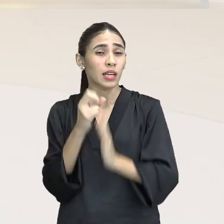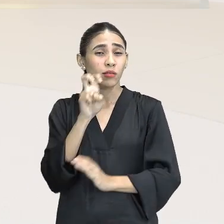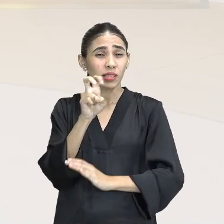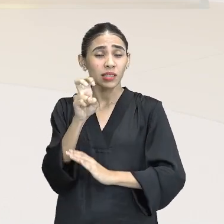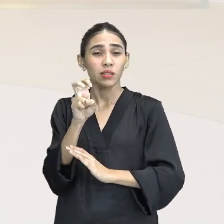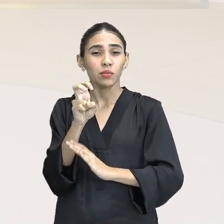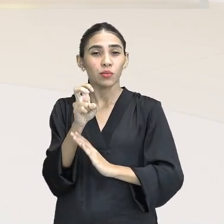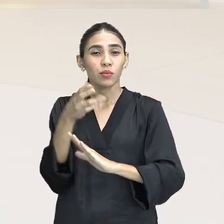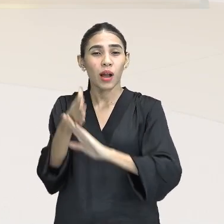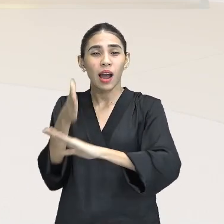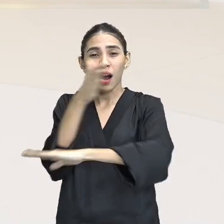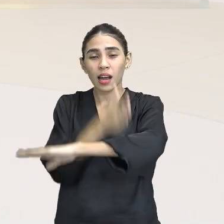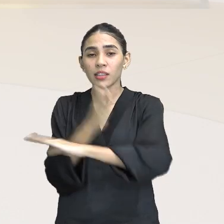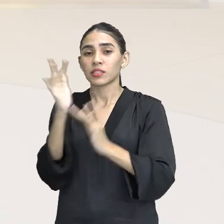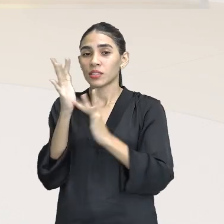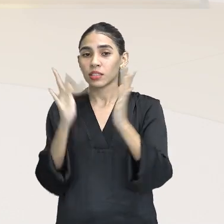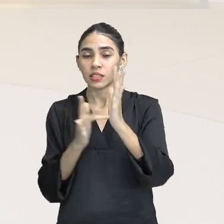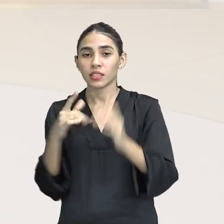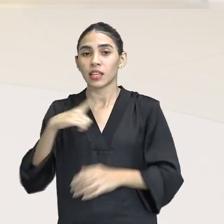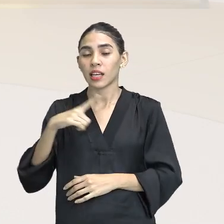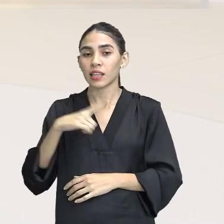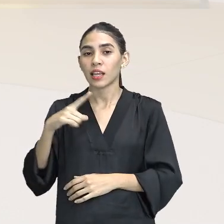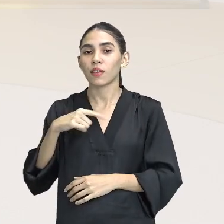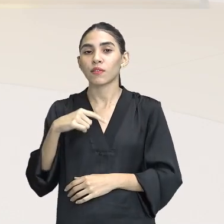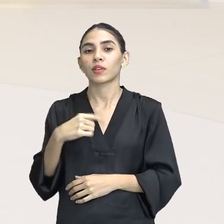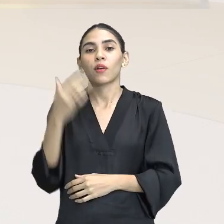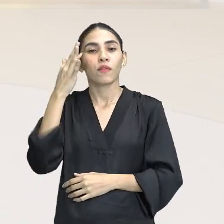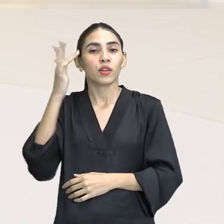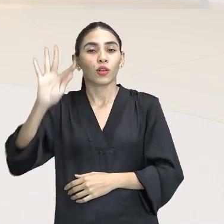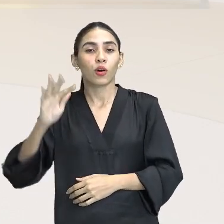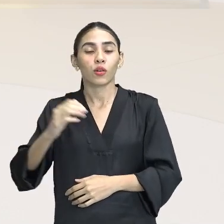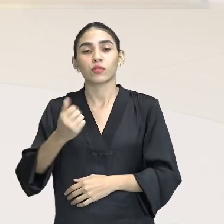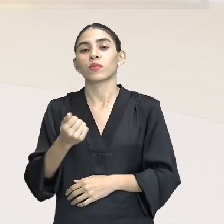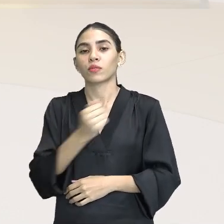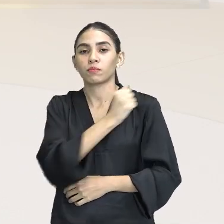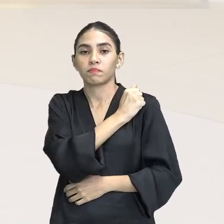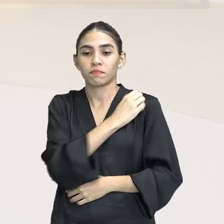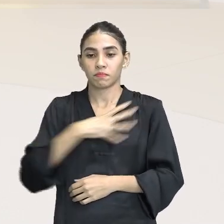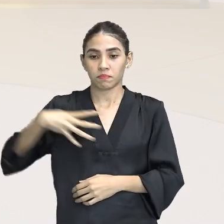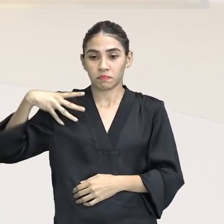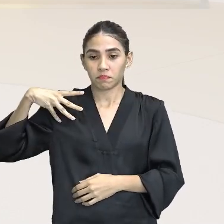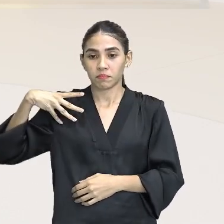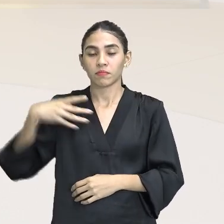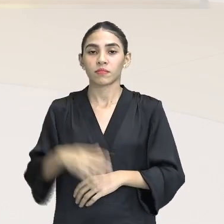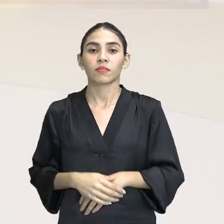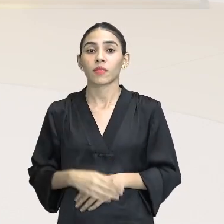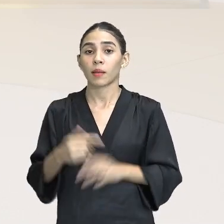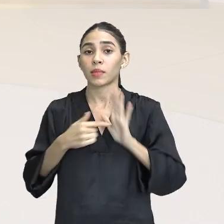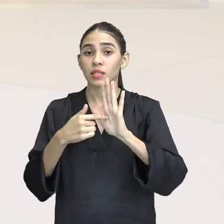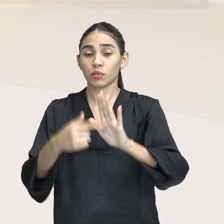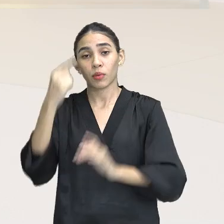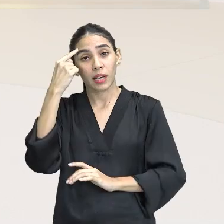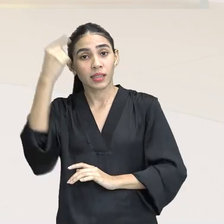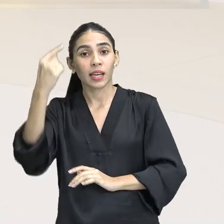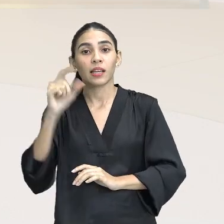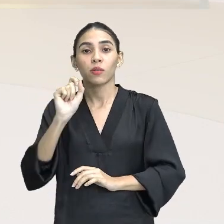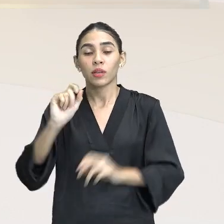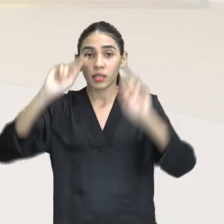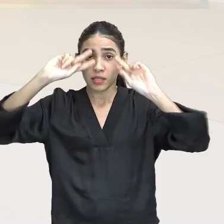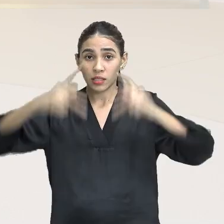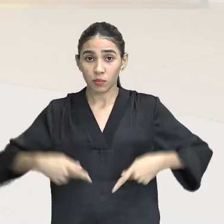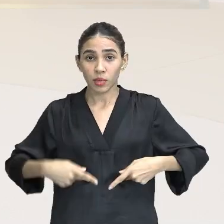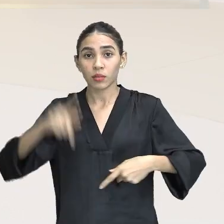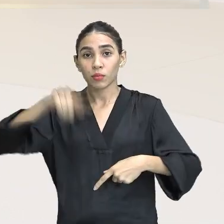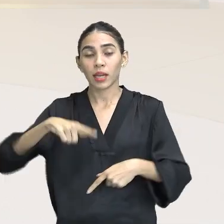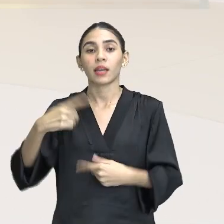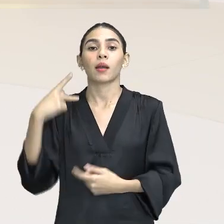a.C., teve um filósofo chamado Aristóteles que ele trouxe para nós a ideia de que o ser humano ele é